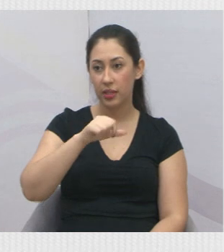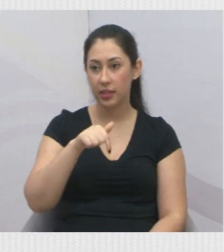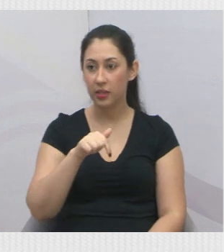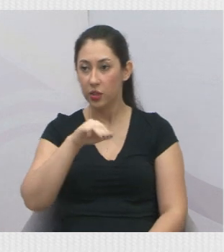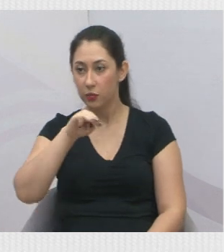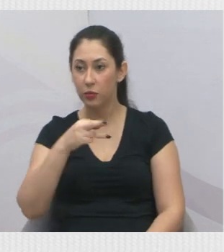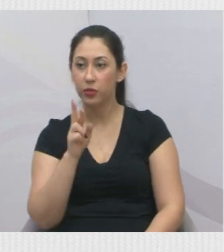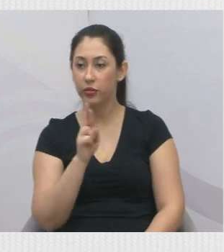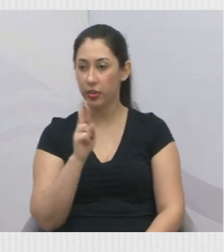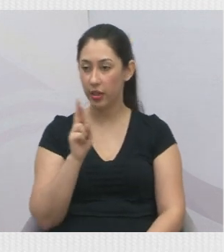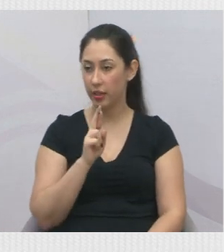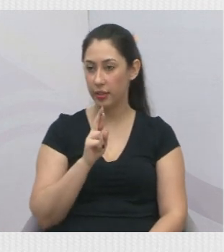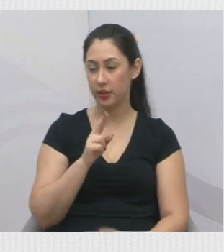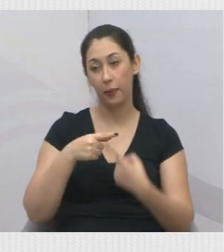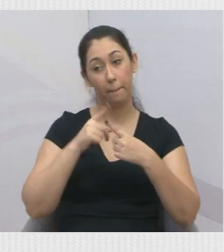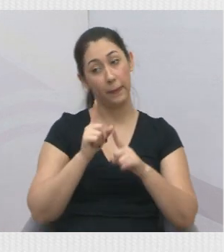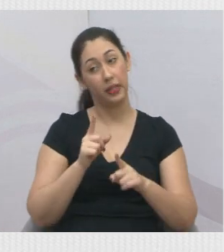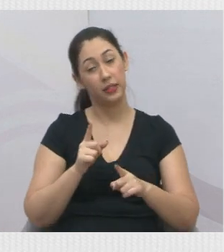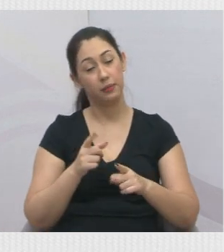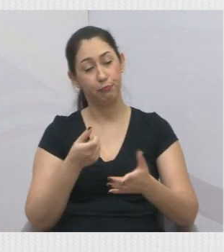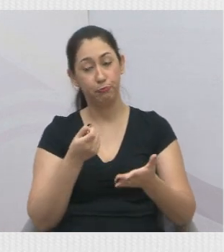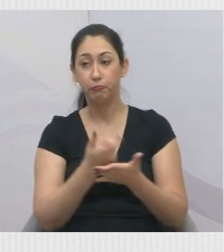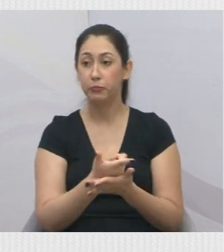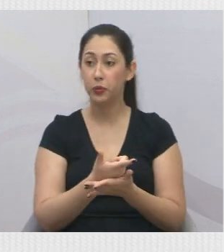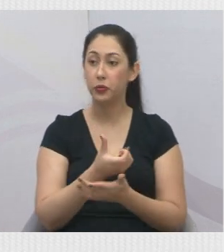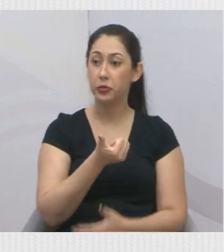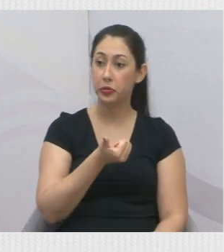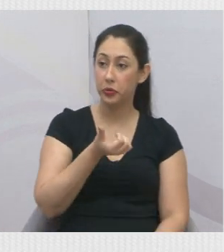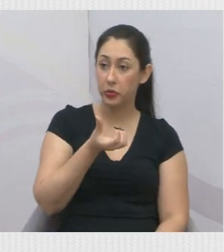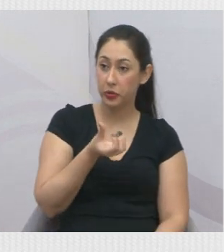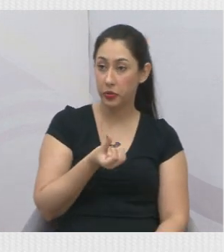R$ 197.970.000, meta orçada, gastos durante o período,